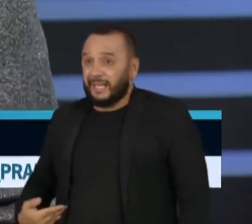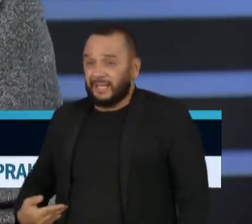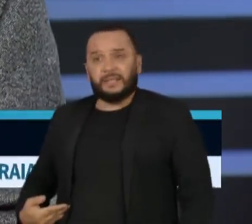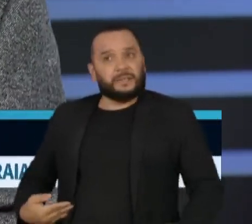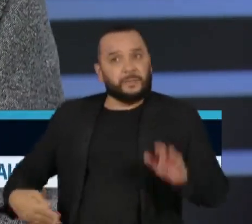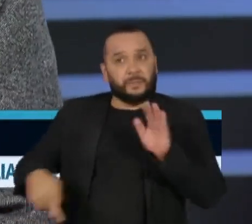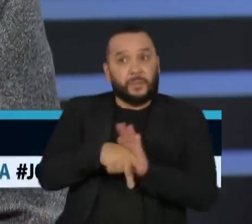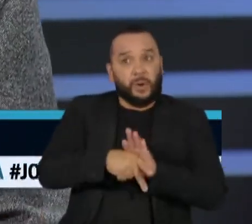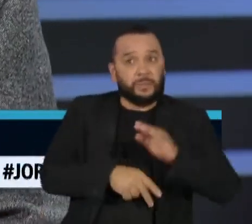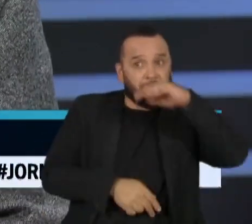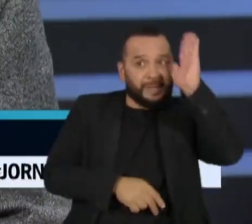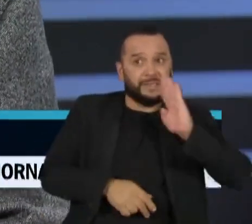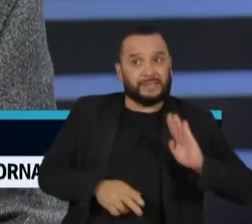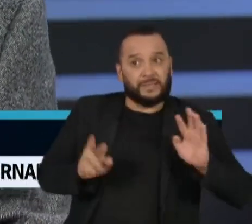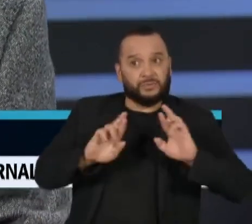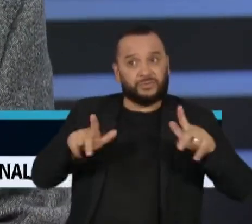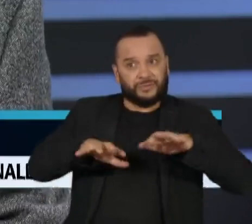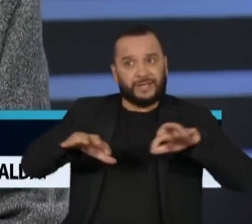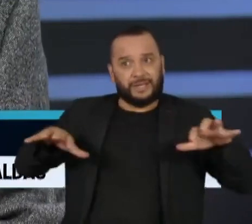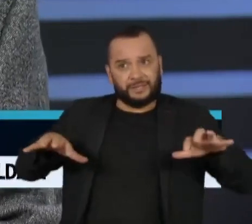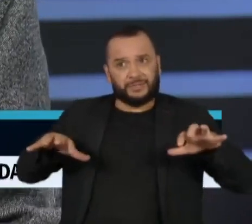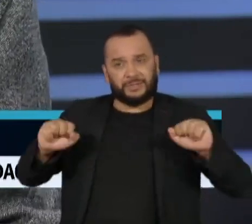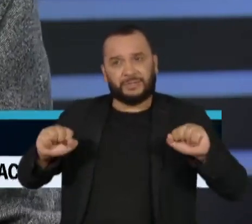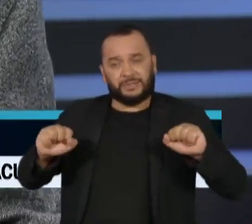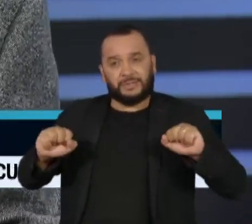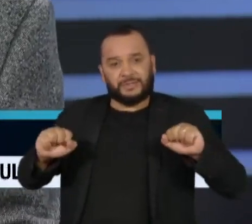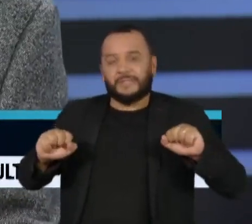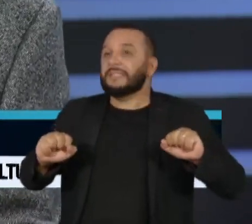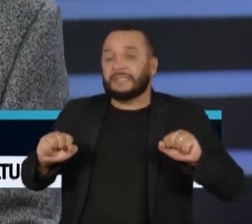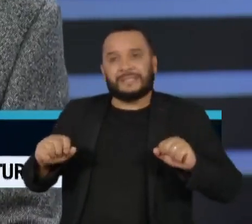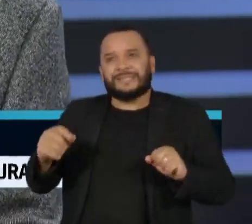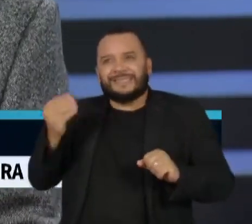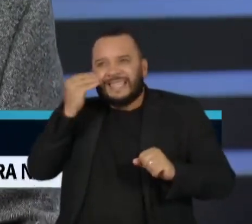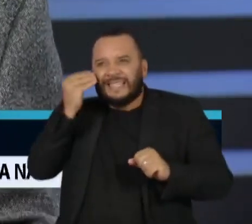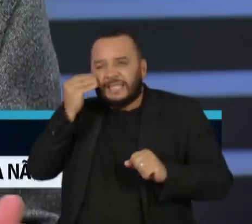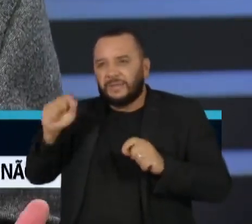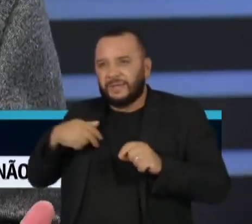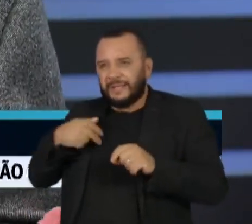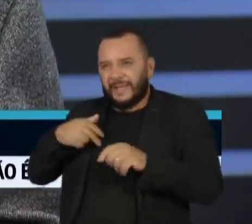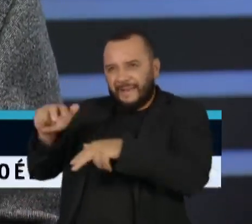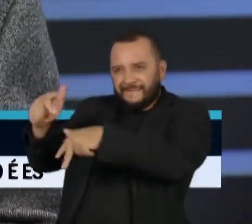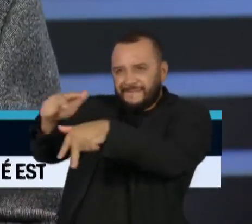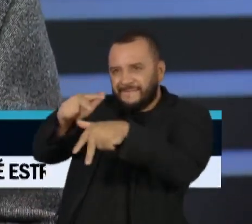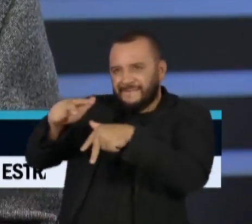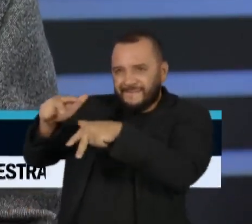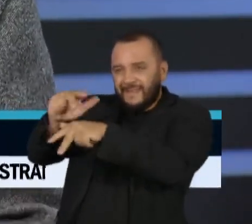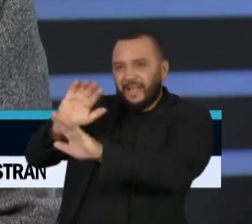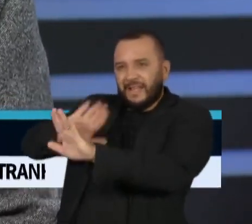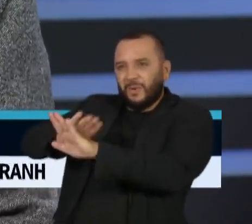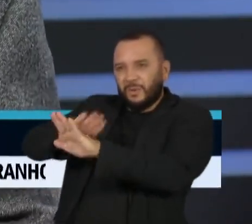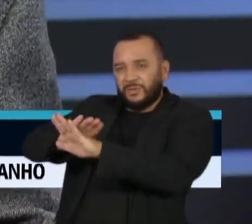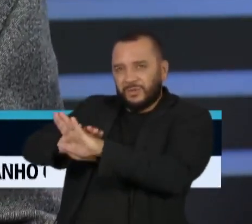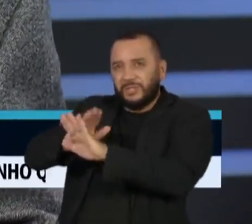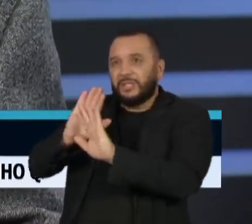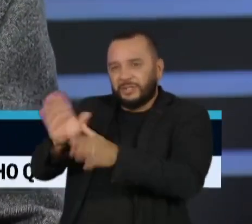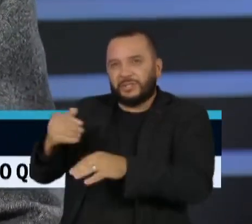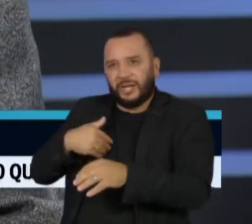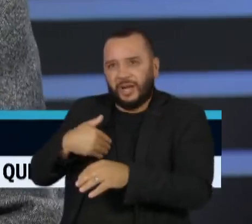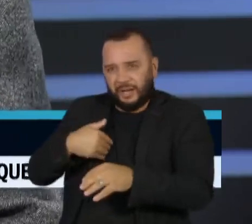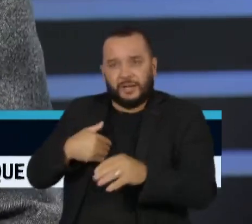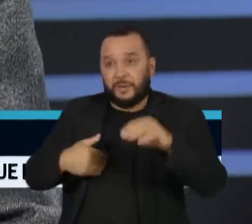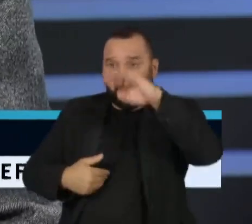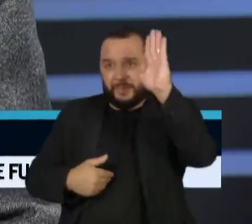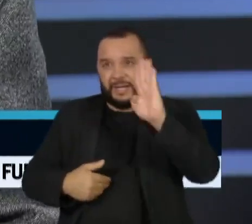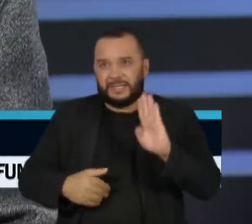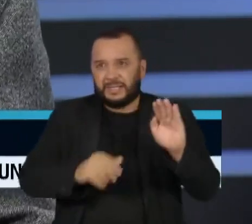E nesse movimento ideologizando e destruindo o estado que já é fraco Ele conseguiu